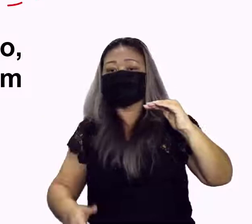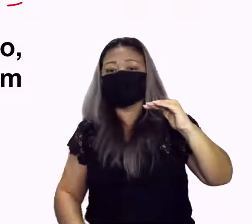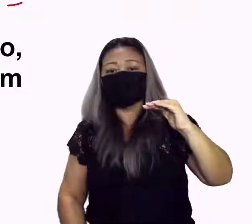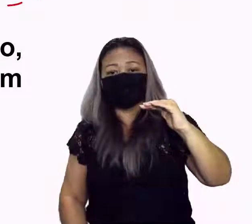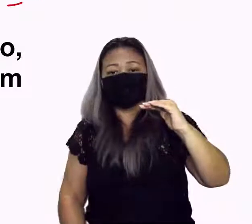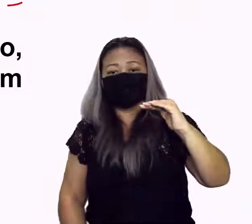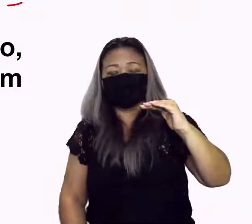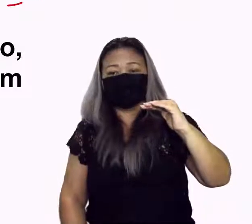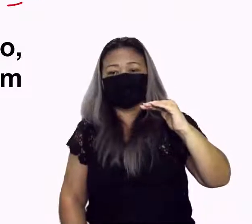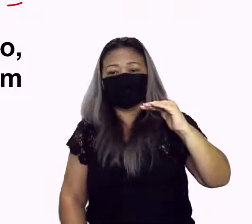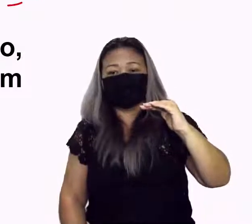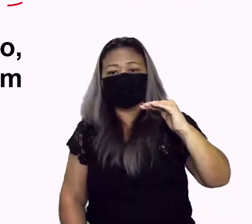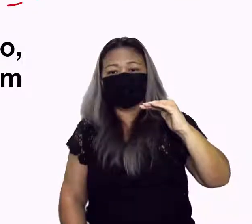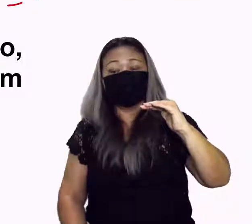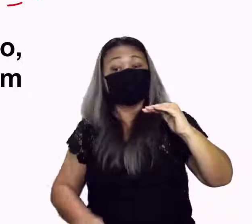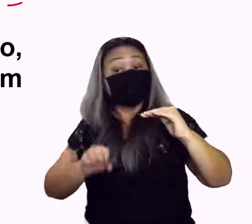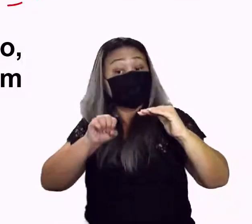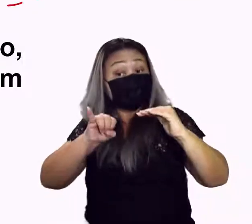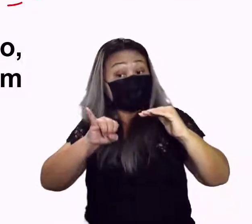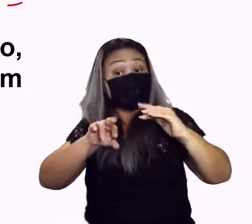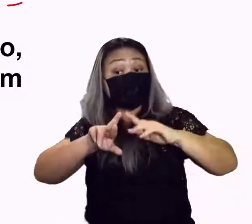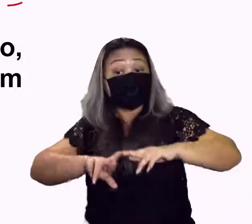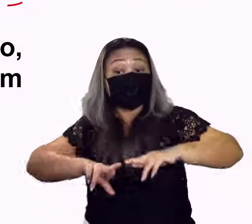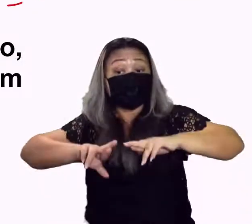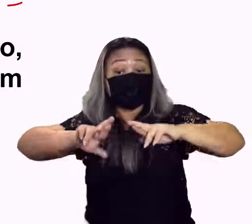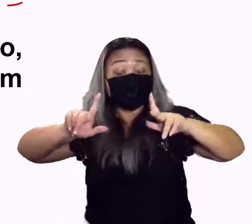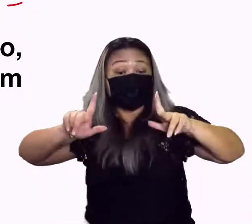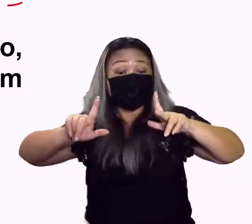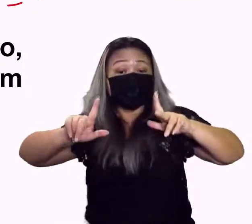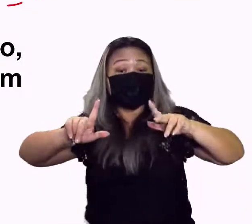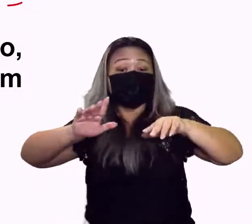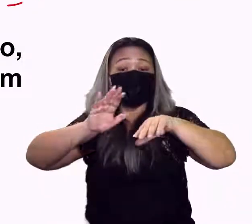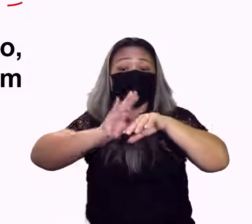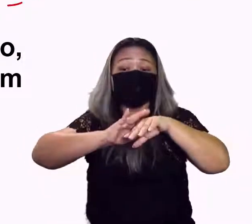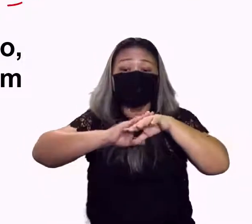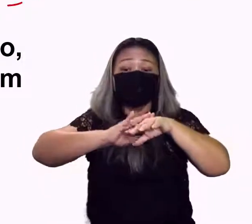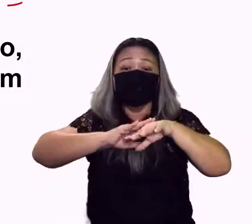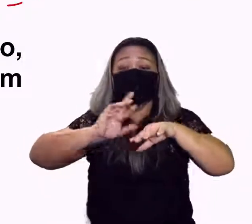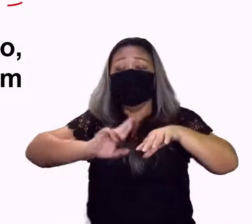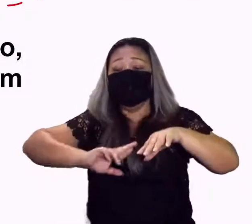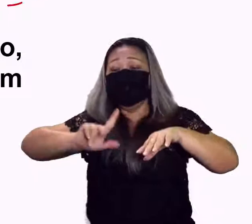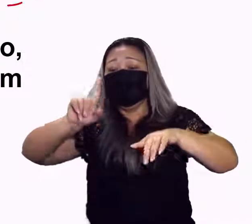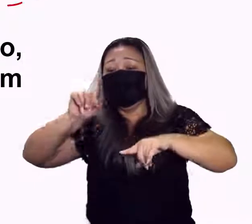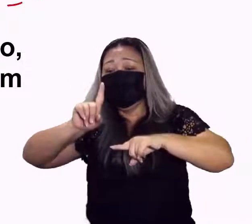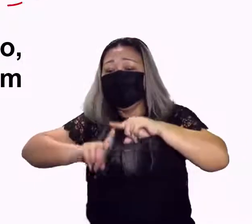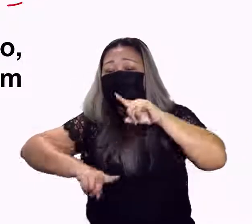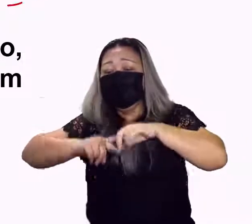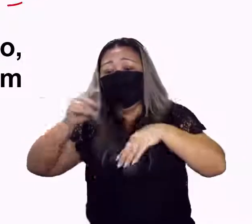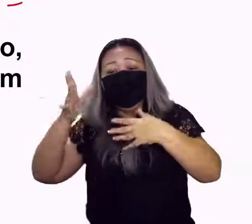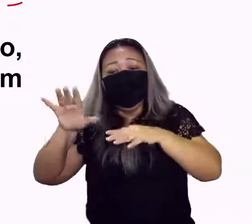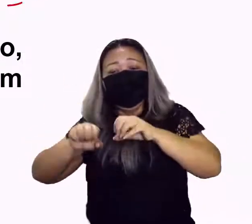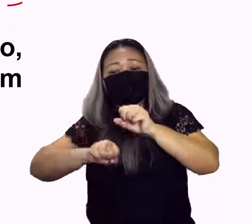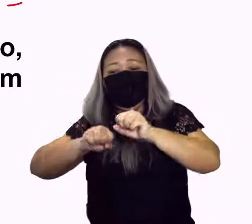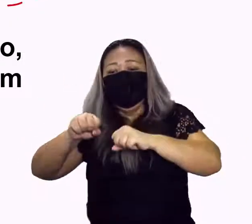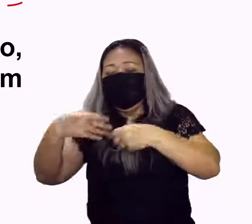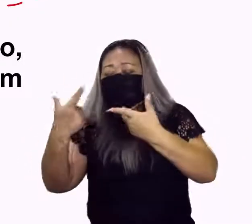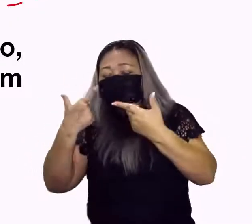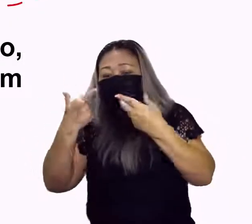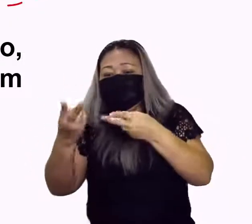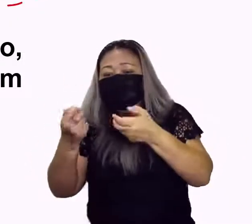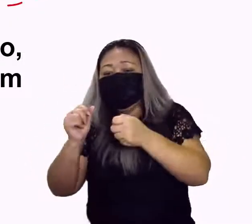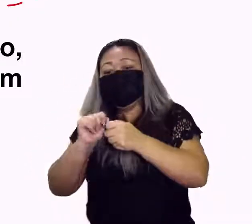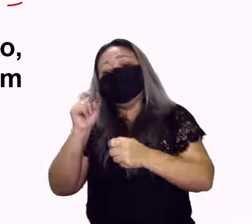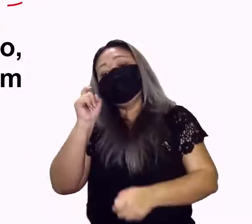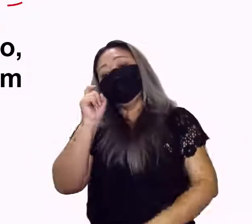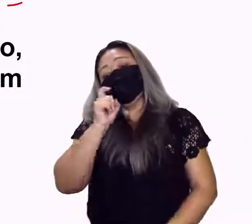verdade. Se for diferente, a ideia que eu falar diferente do objeto palpável, é mentira,